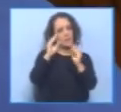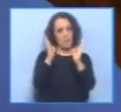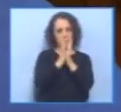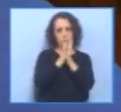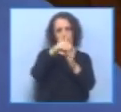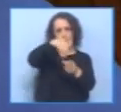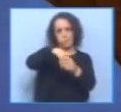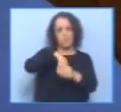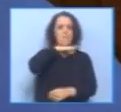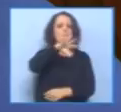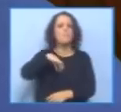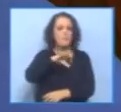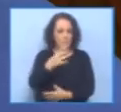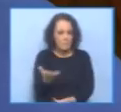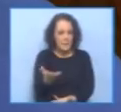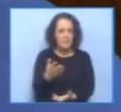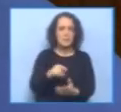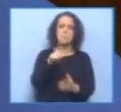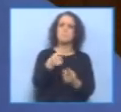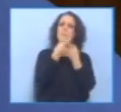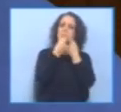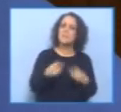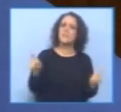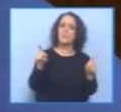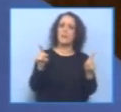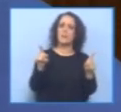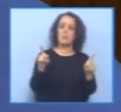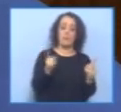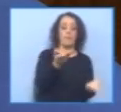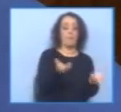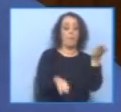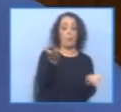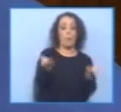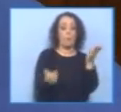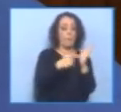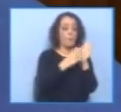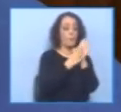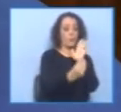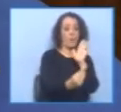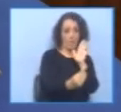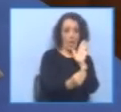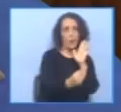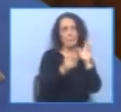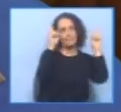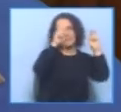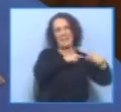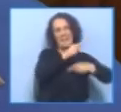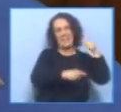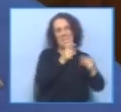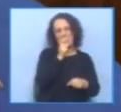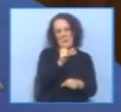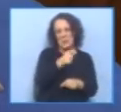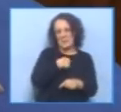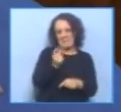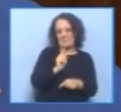familiar. O que é que ela tem de diferente em relação a esse modelo, ia dizer tradicional, mas não gosto da palavra, ou pelo